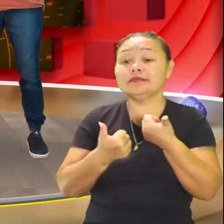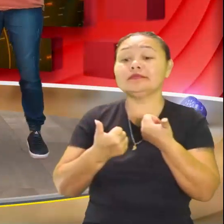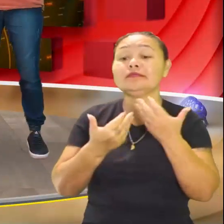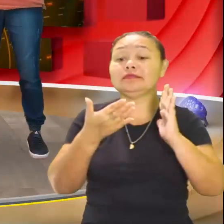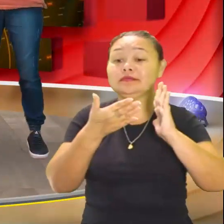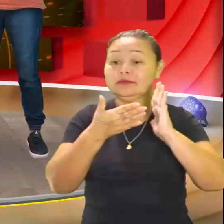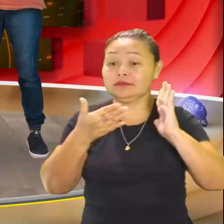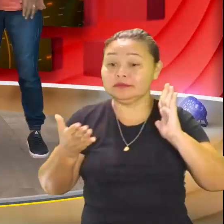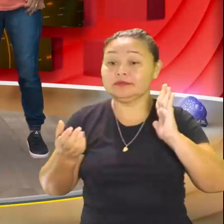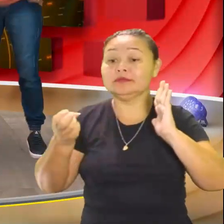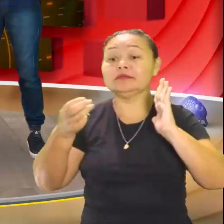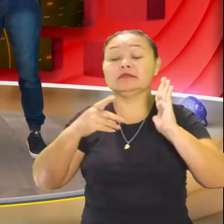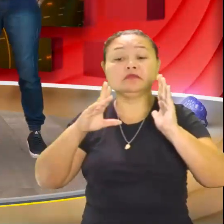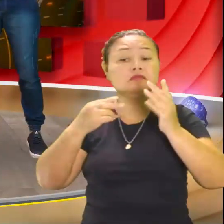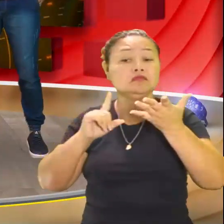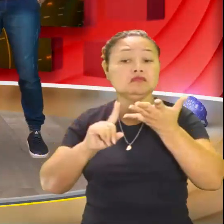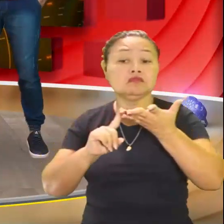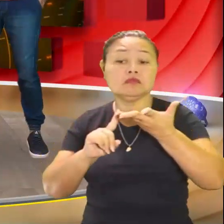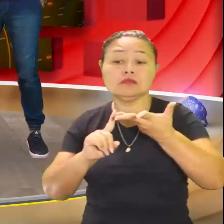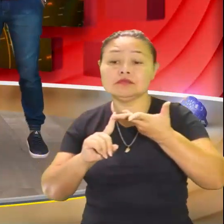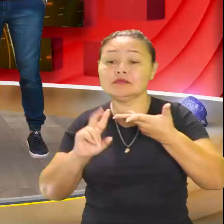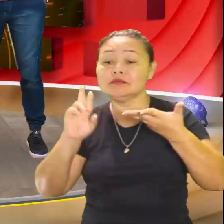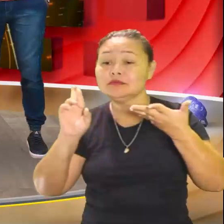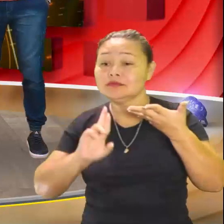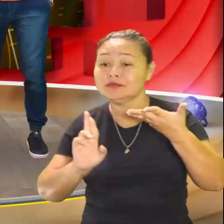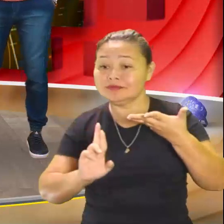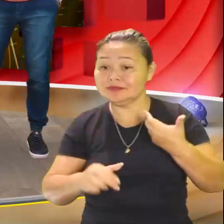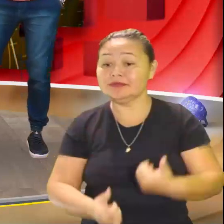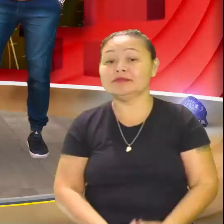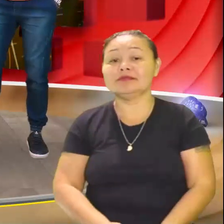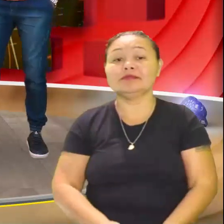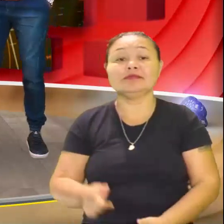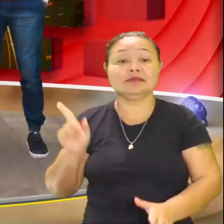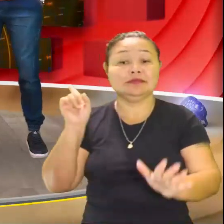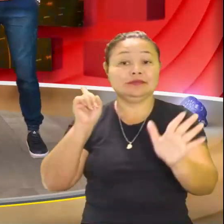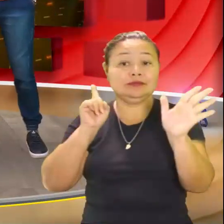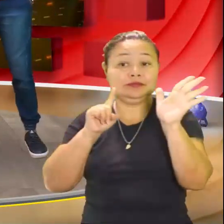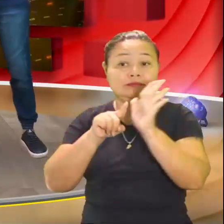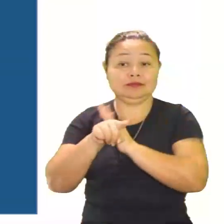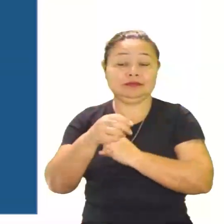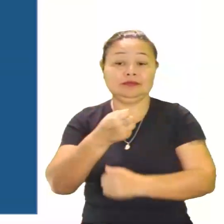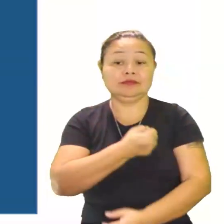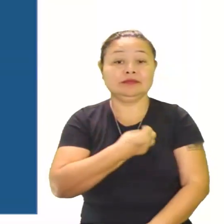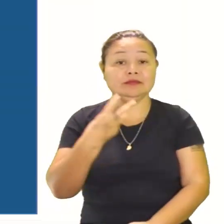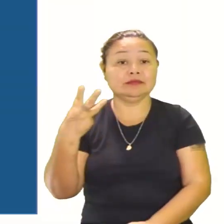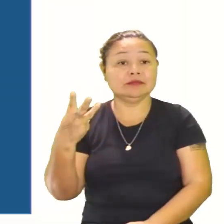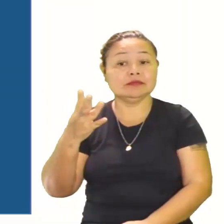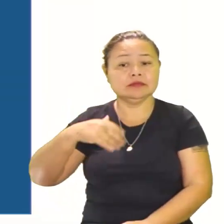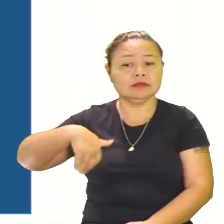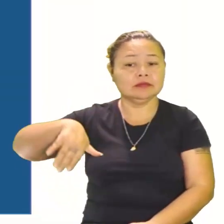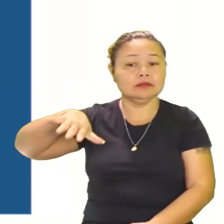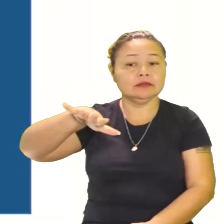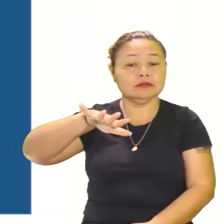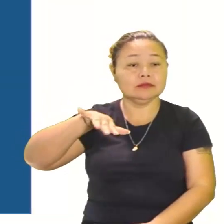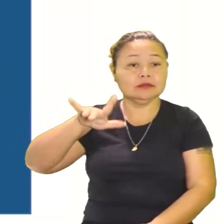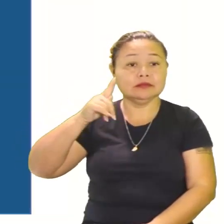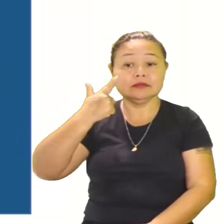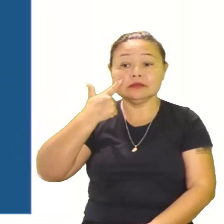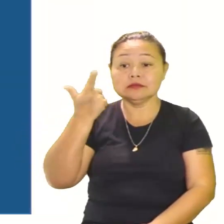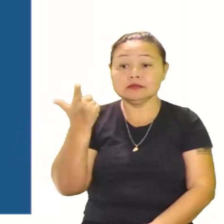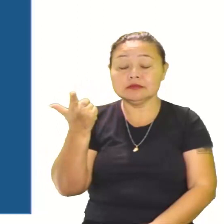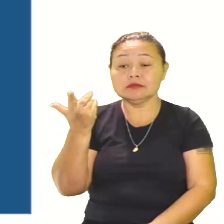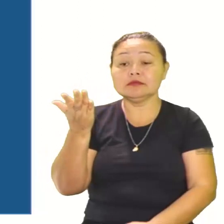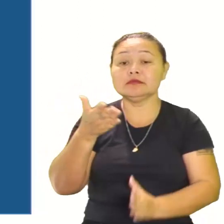equação modular, podemos ter várias soluções. Várias. Certinho? Certo. Pergunta de número 3. Vamos ver se a galera tá afiada